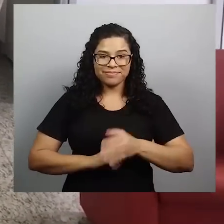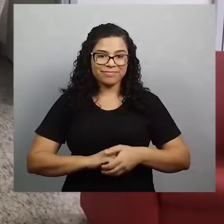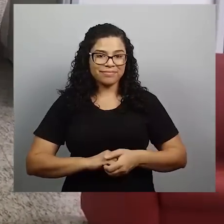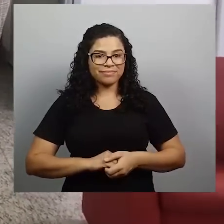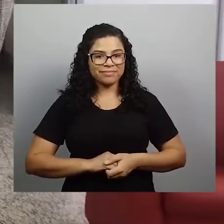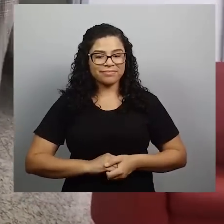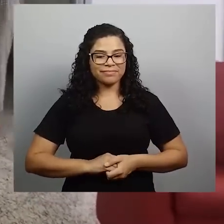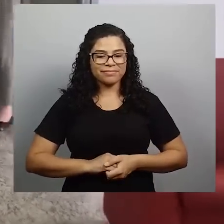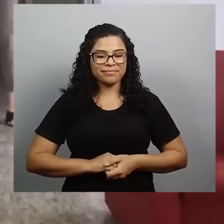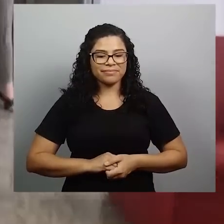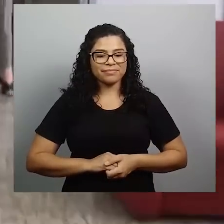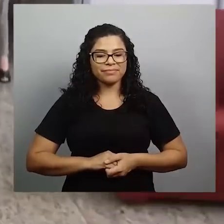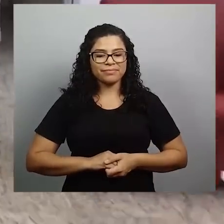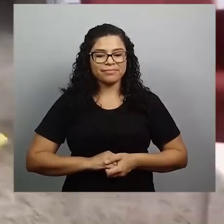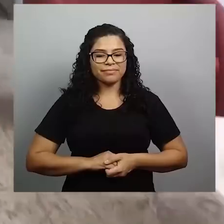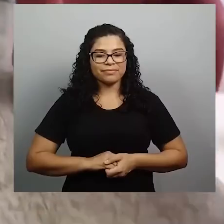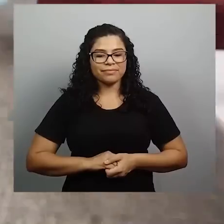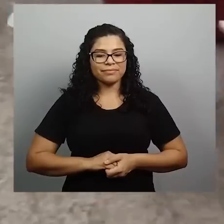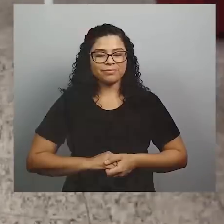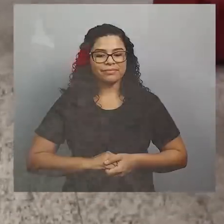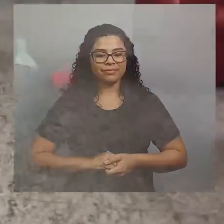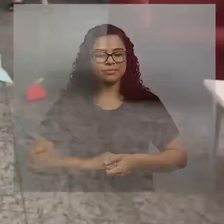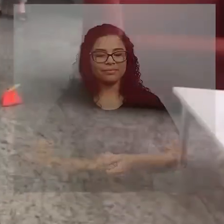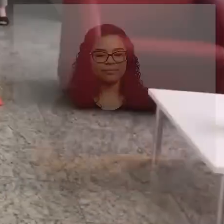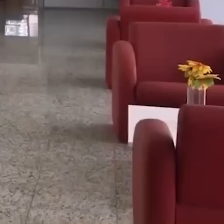Apontar. 2, 3, já.